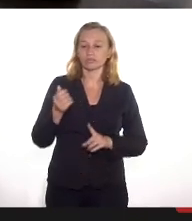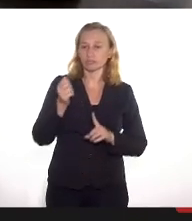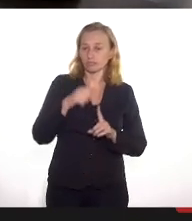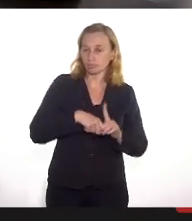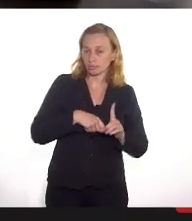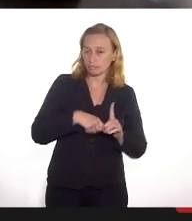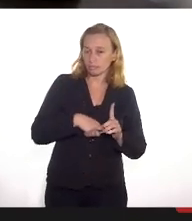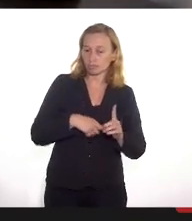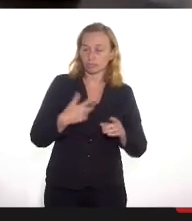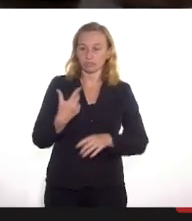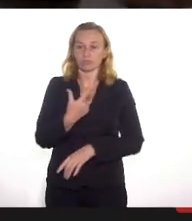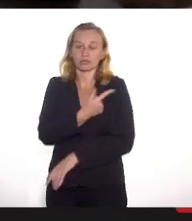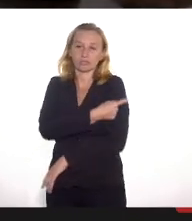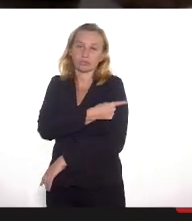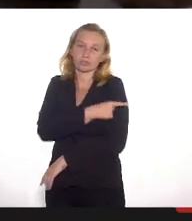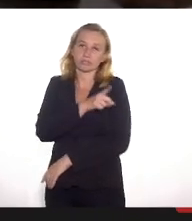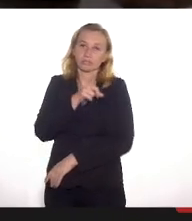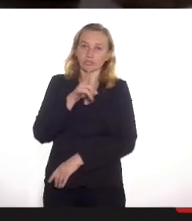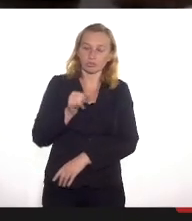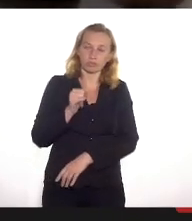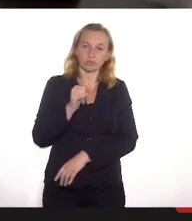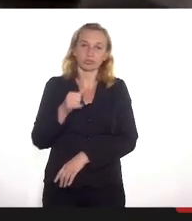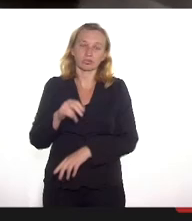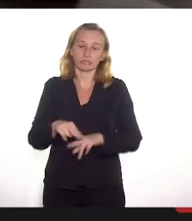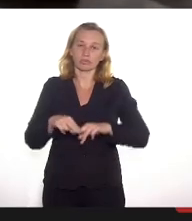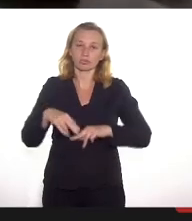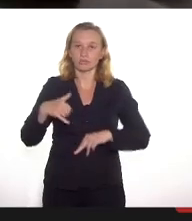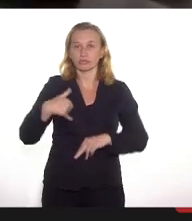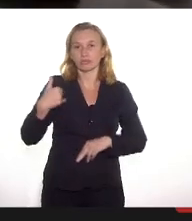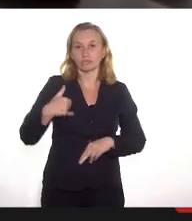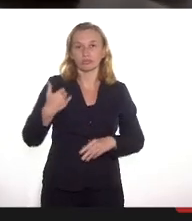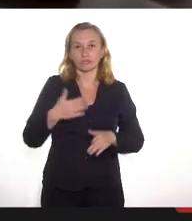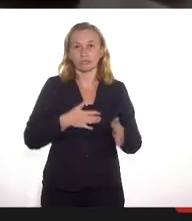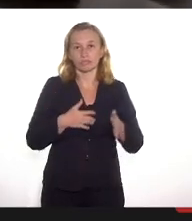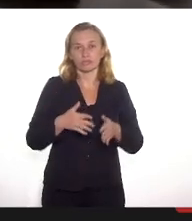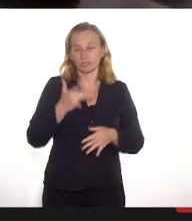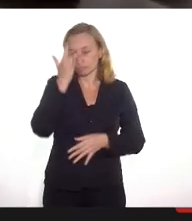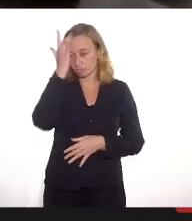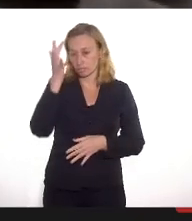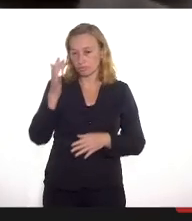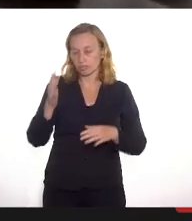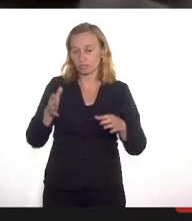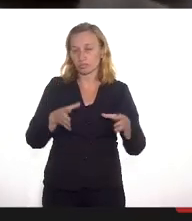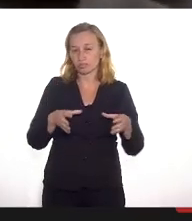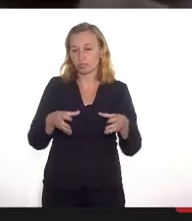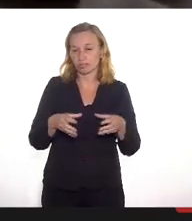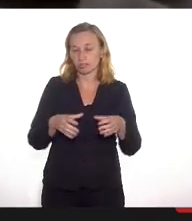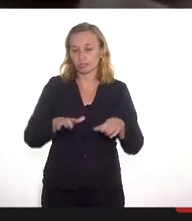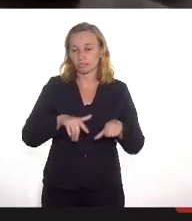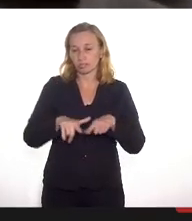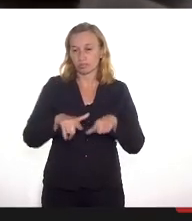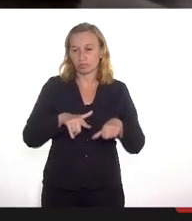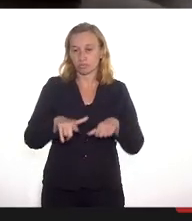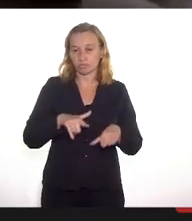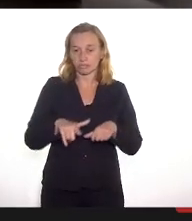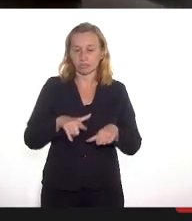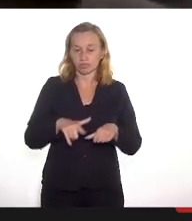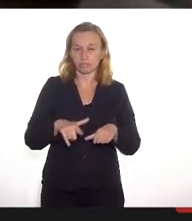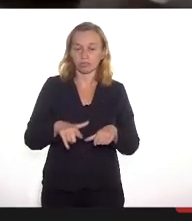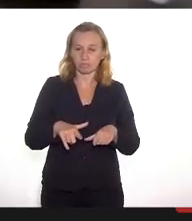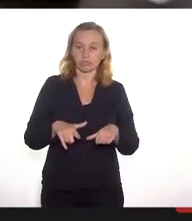vai ser vacinada porque são da idade e Vai facilitar o trabalho da equipe da ponta né que está sempre